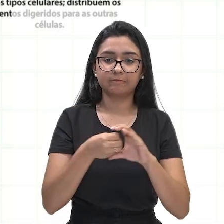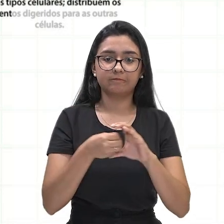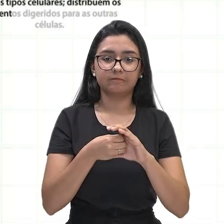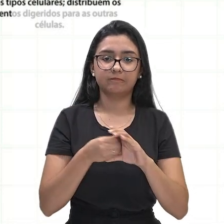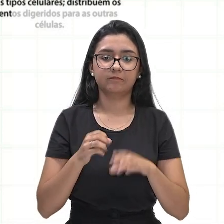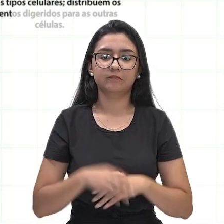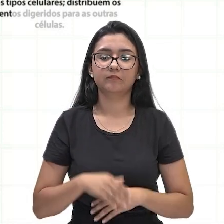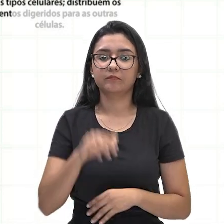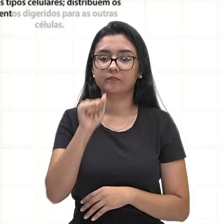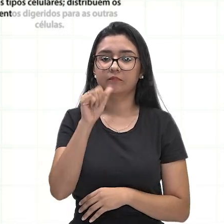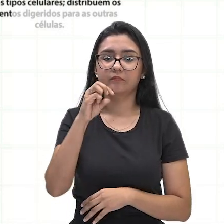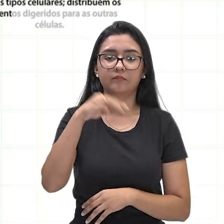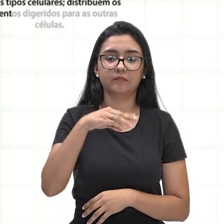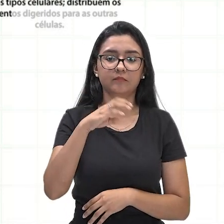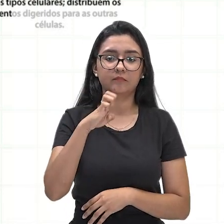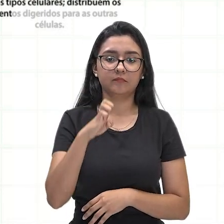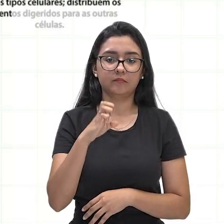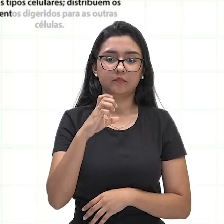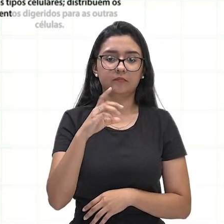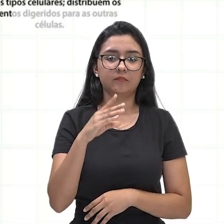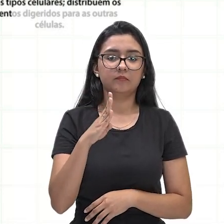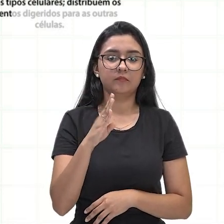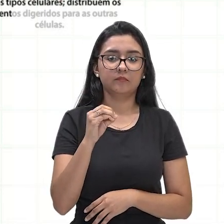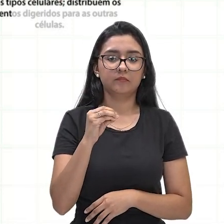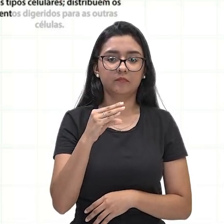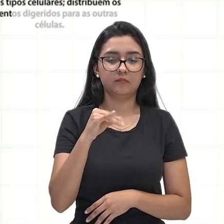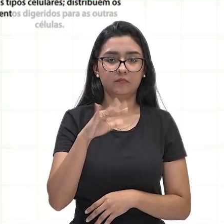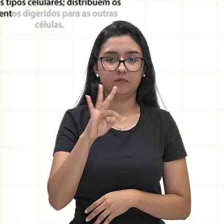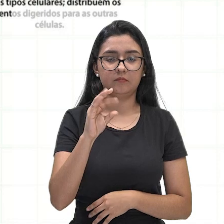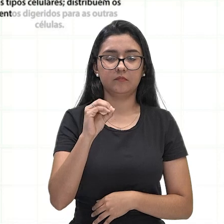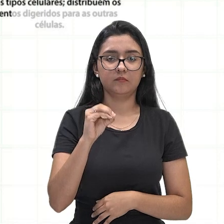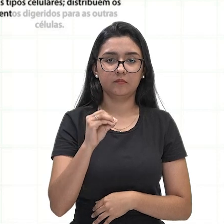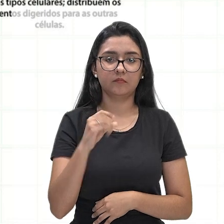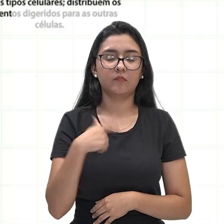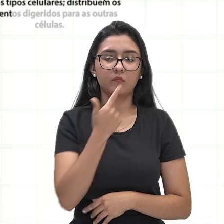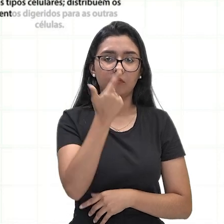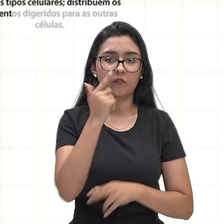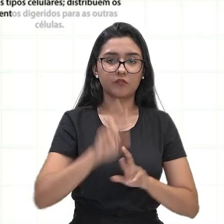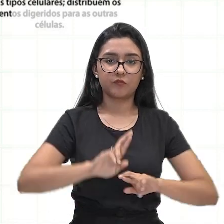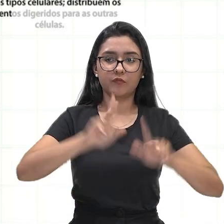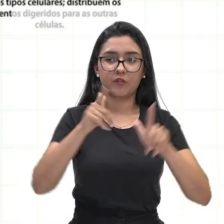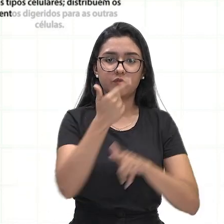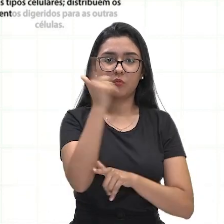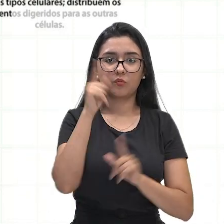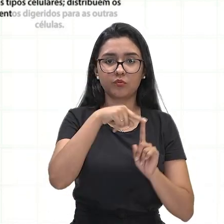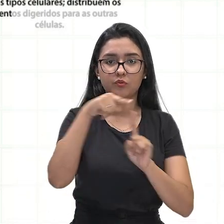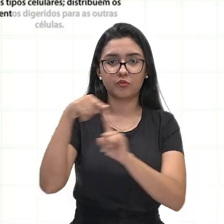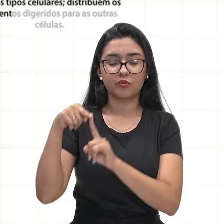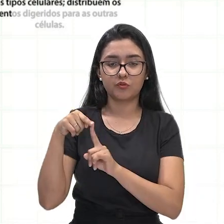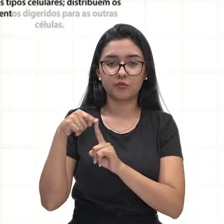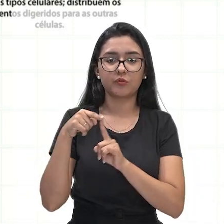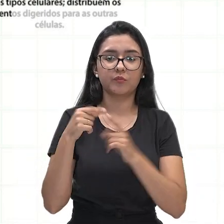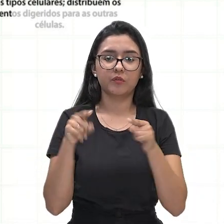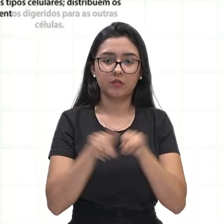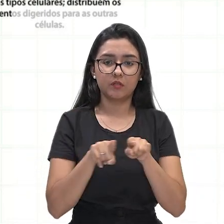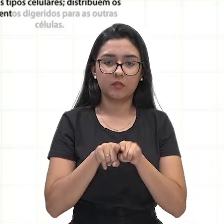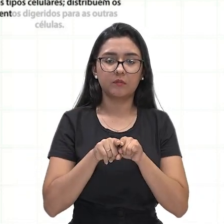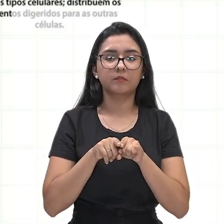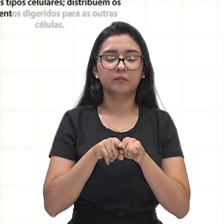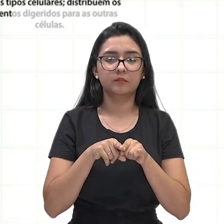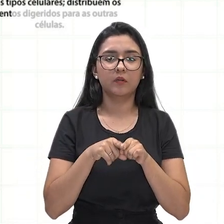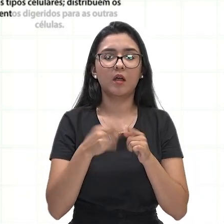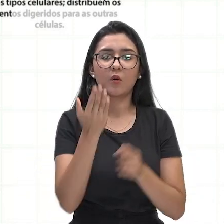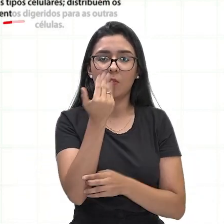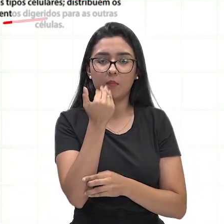os amebócitos. São células capazes de se diferenciar em outros tipos celulares. Distribui os